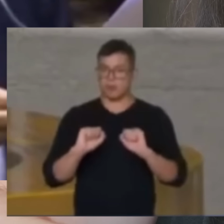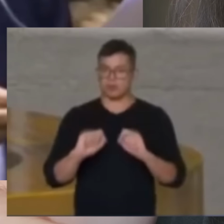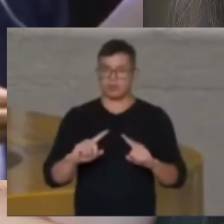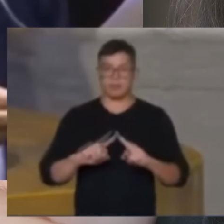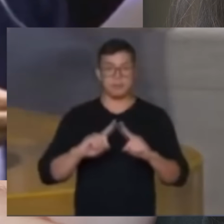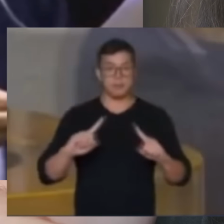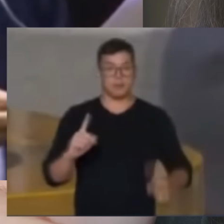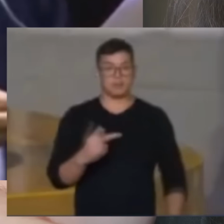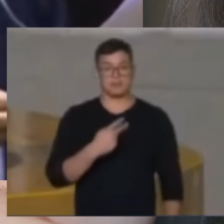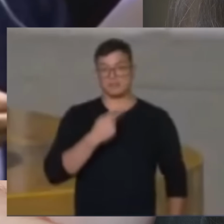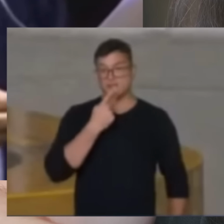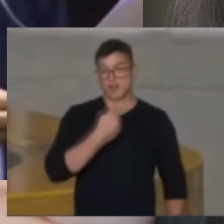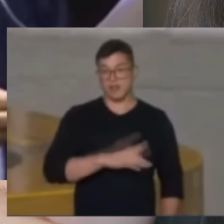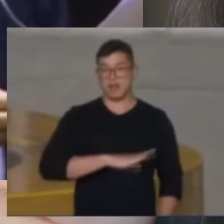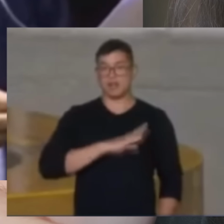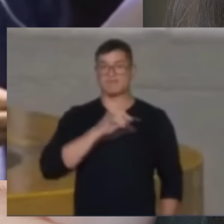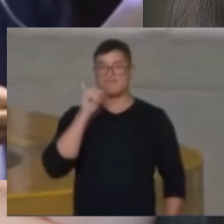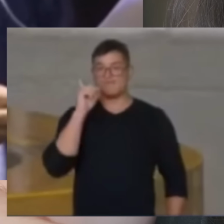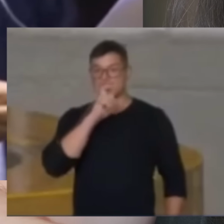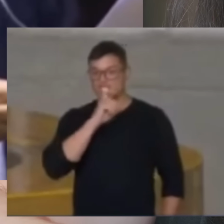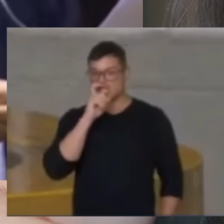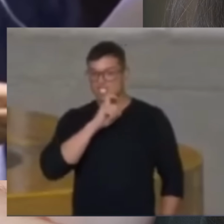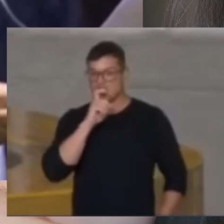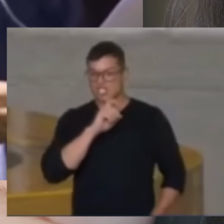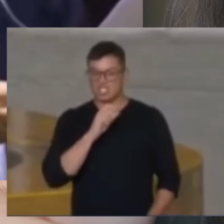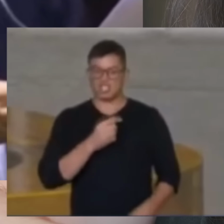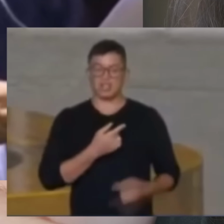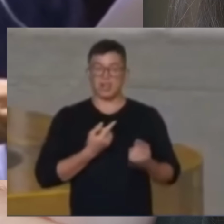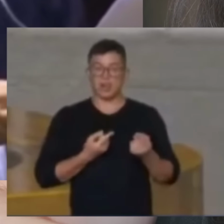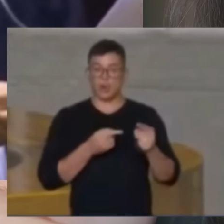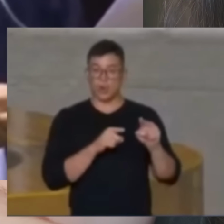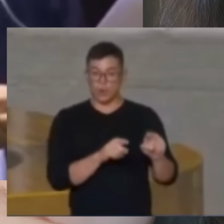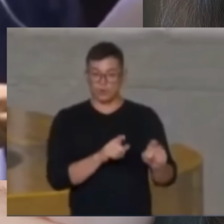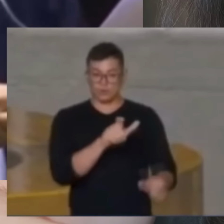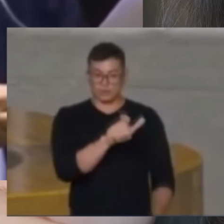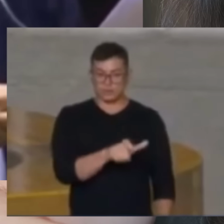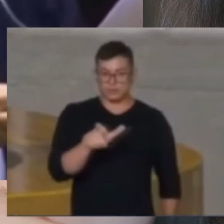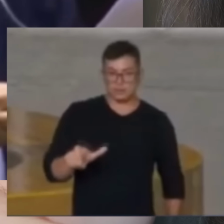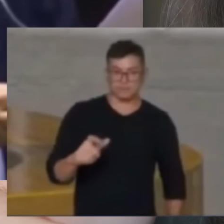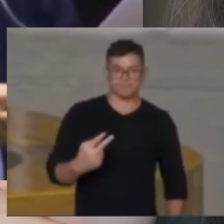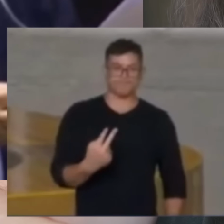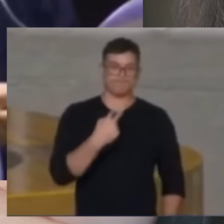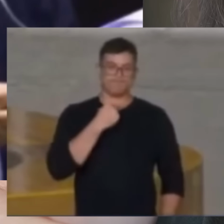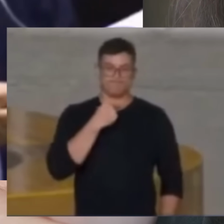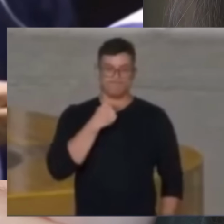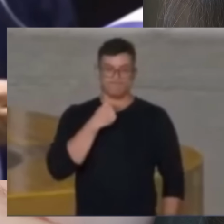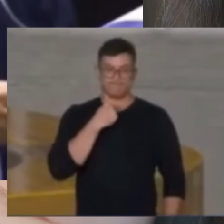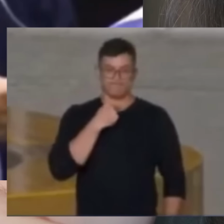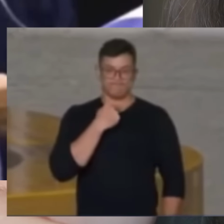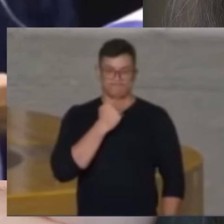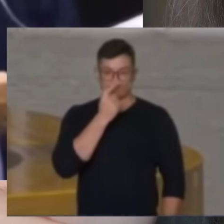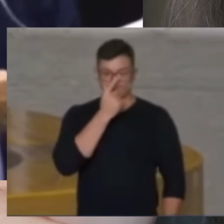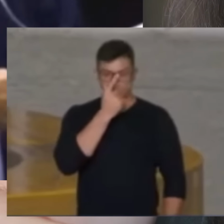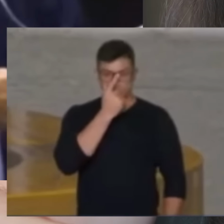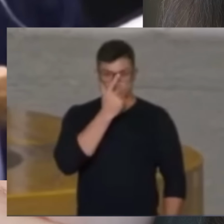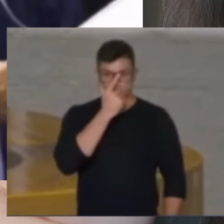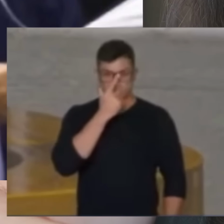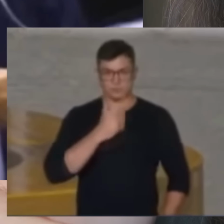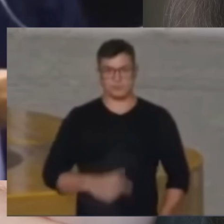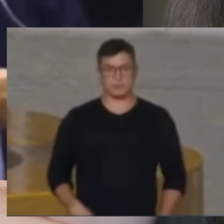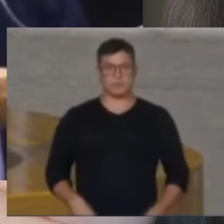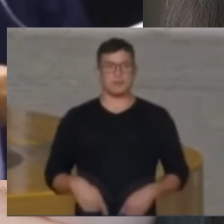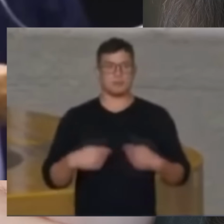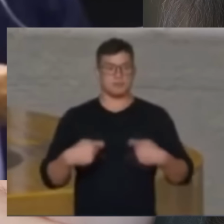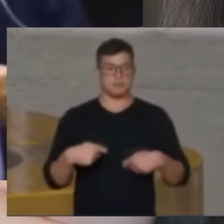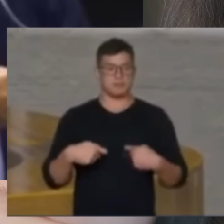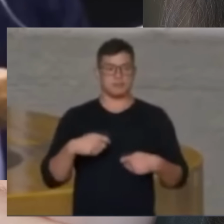desmentir, destruir a moral e a vida das pessoas, isso não pode. Basta de fake news, basta